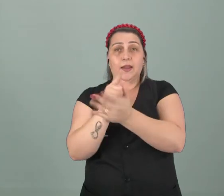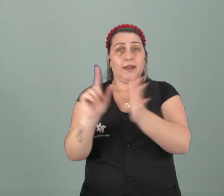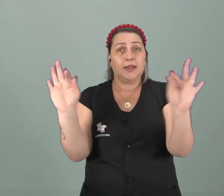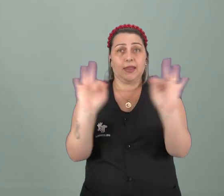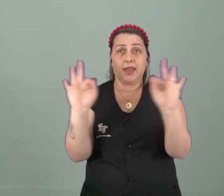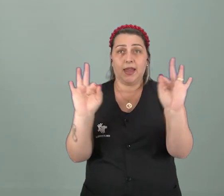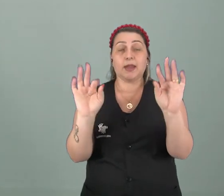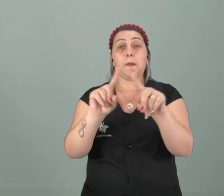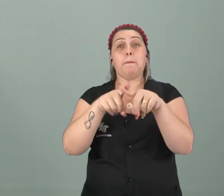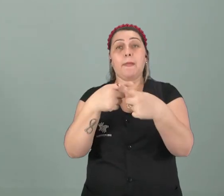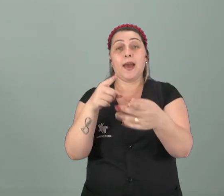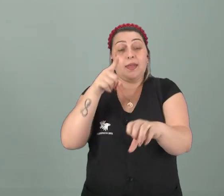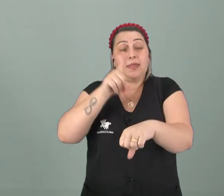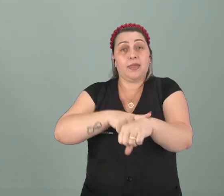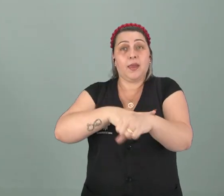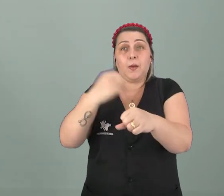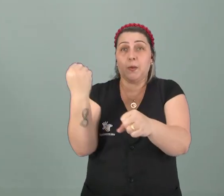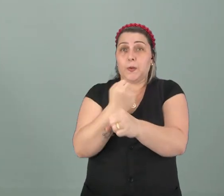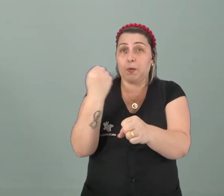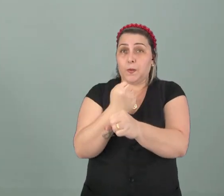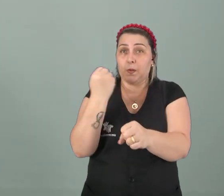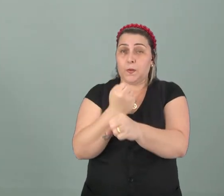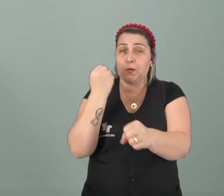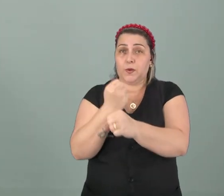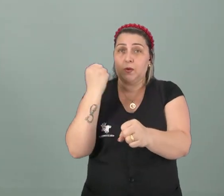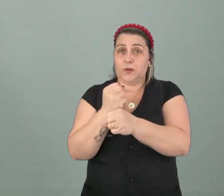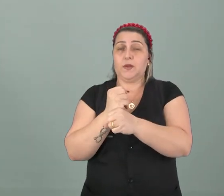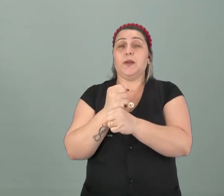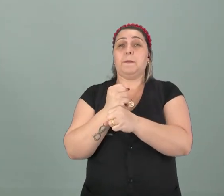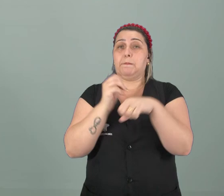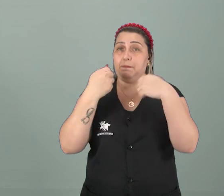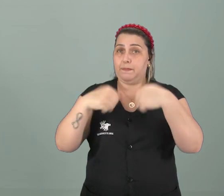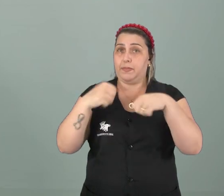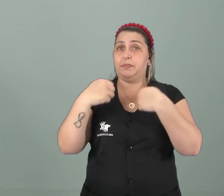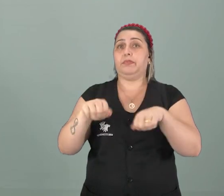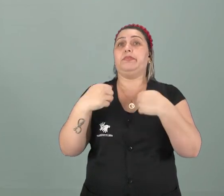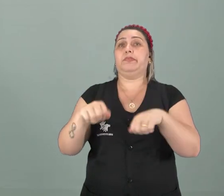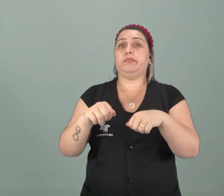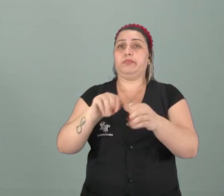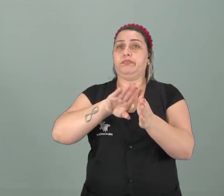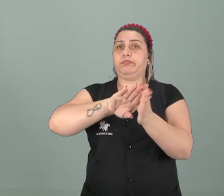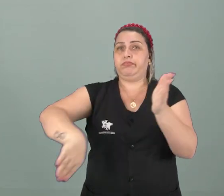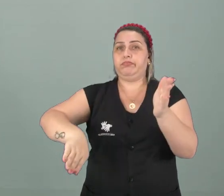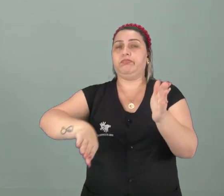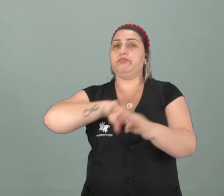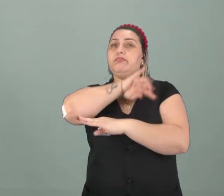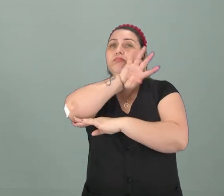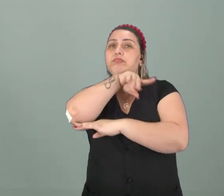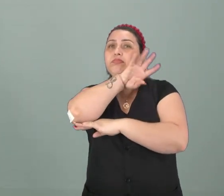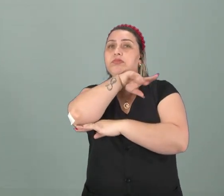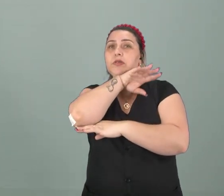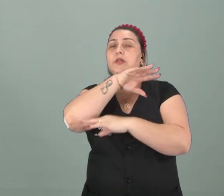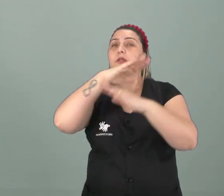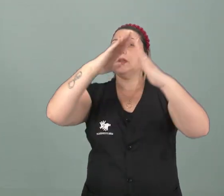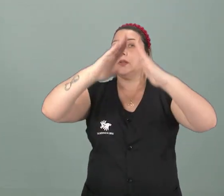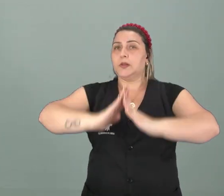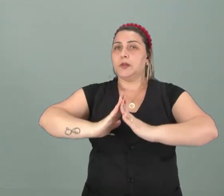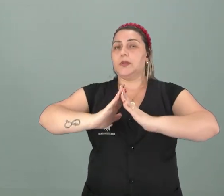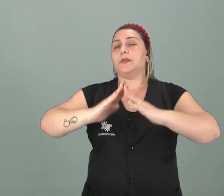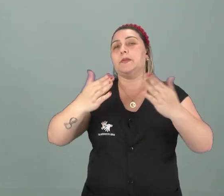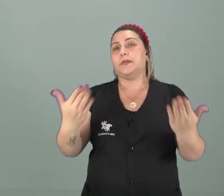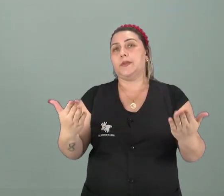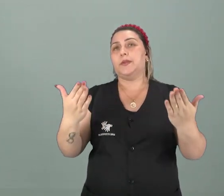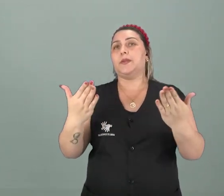emite poluentes, mas também não é 100% limpa, porque para construir a usina eu tenho que devastar, tenho que alagar uma